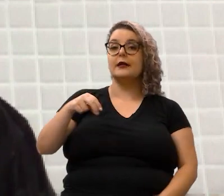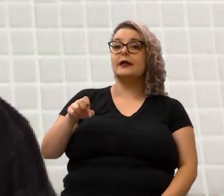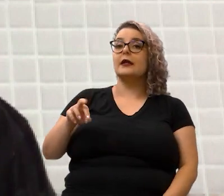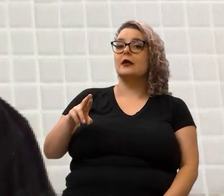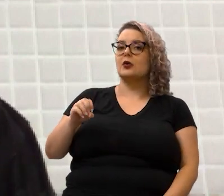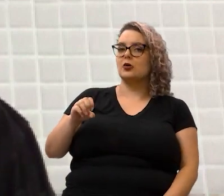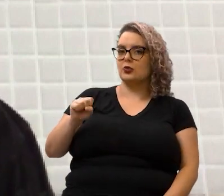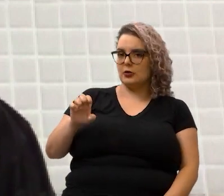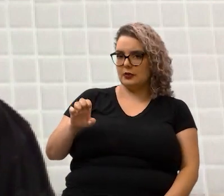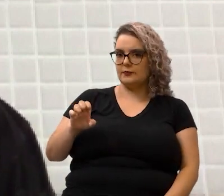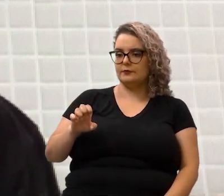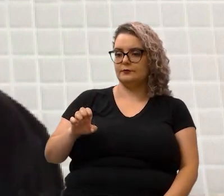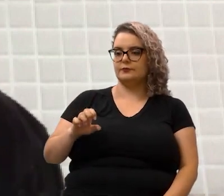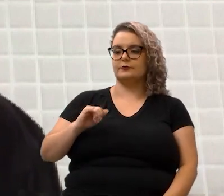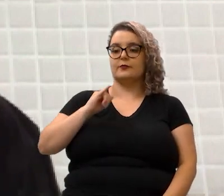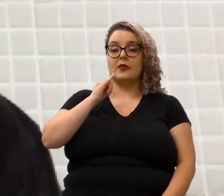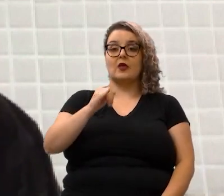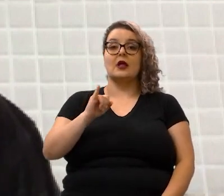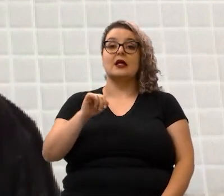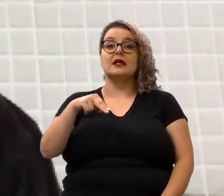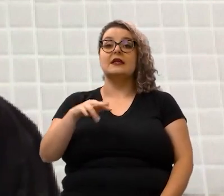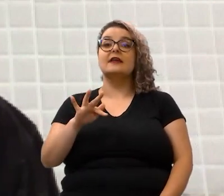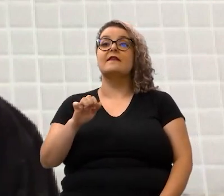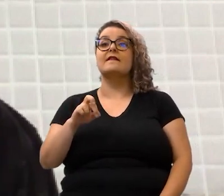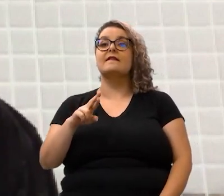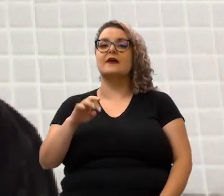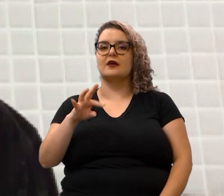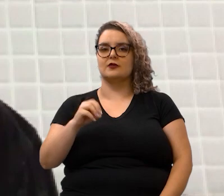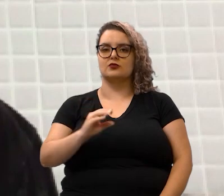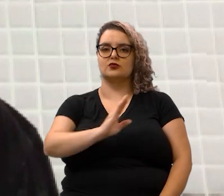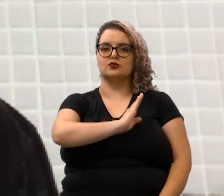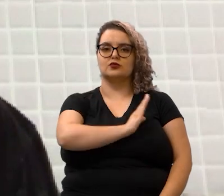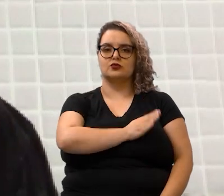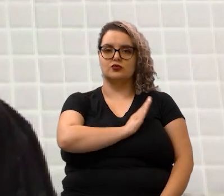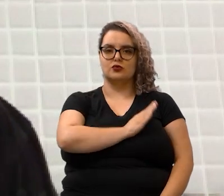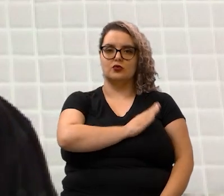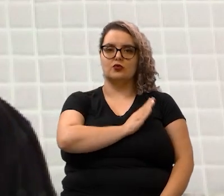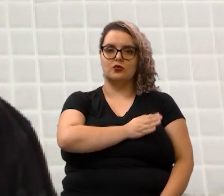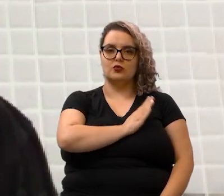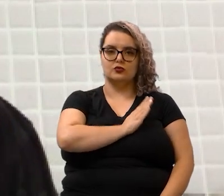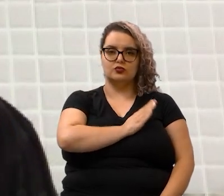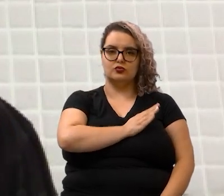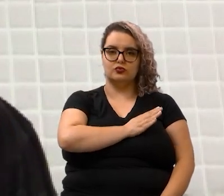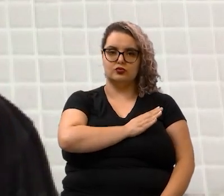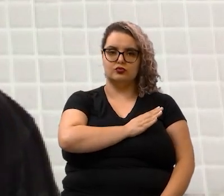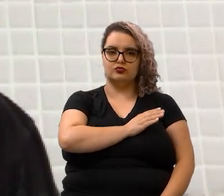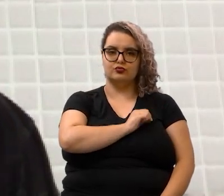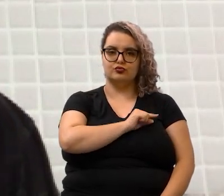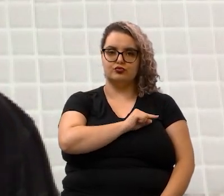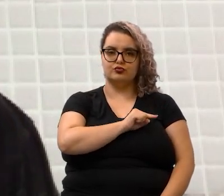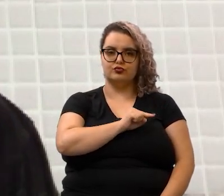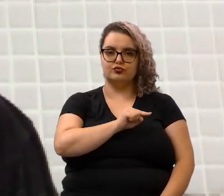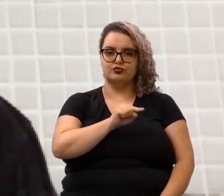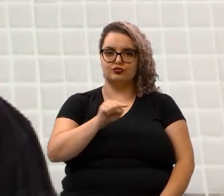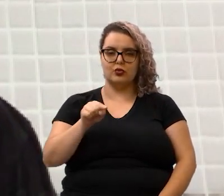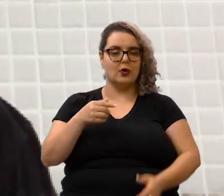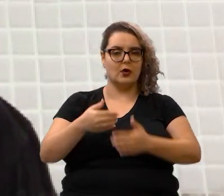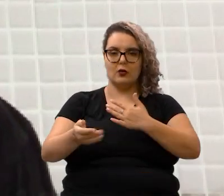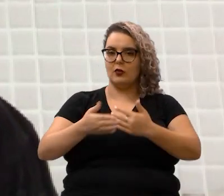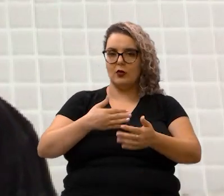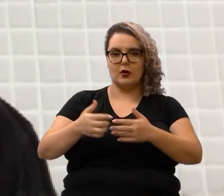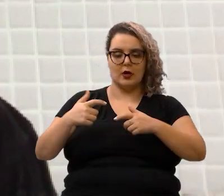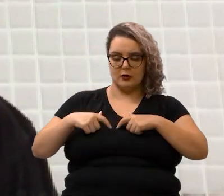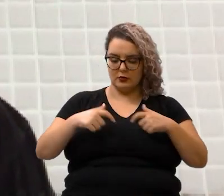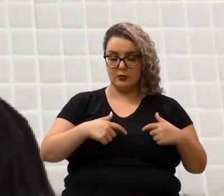necrose, que a gente chama de infarto. Então, o infarto ele ocorre em qualquer lugar do corpo, ele ocorre